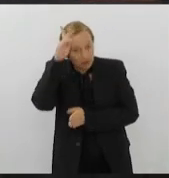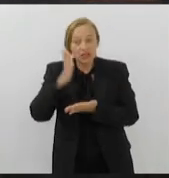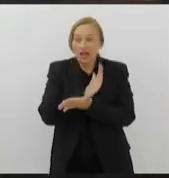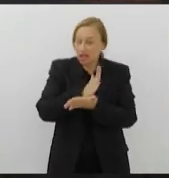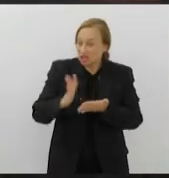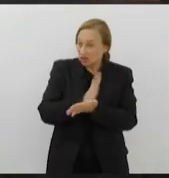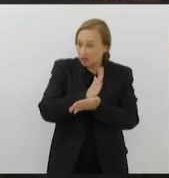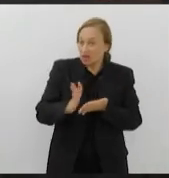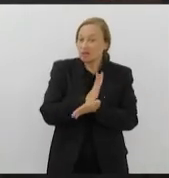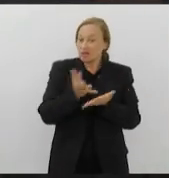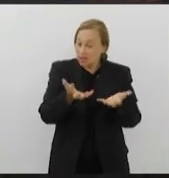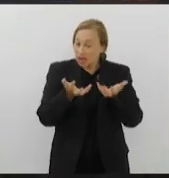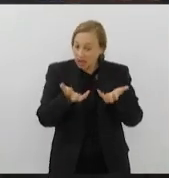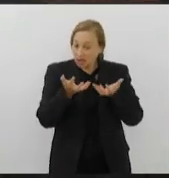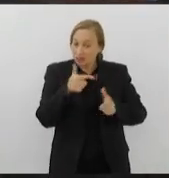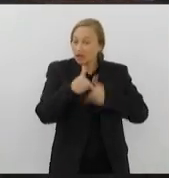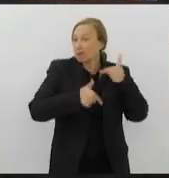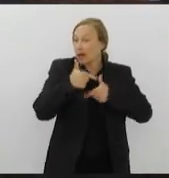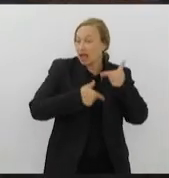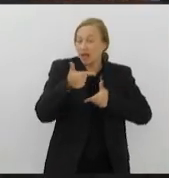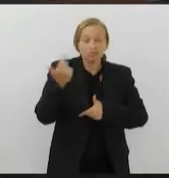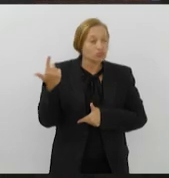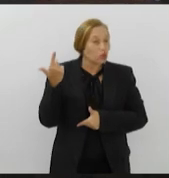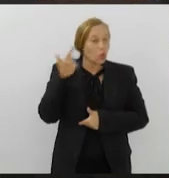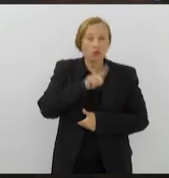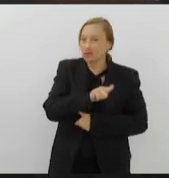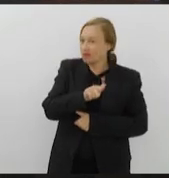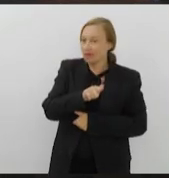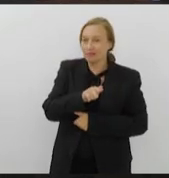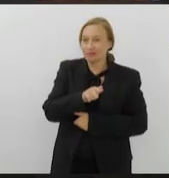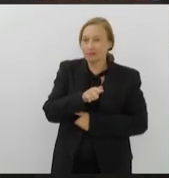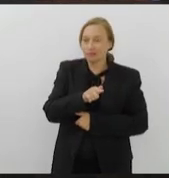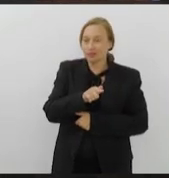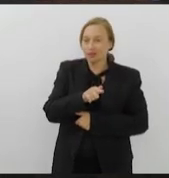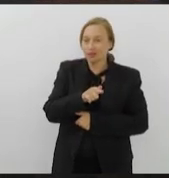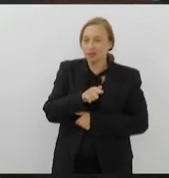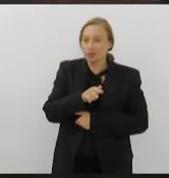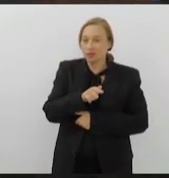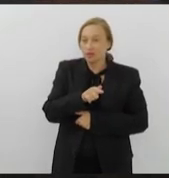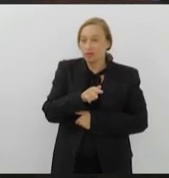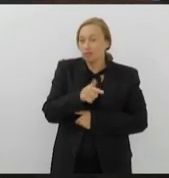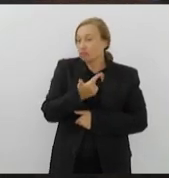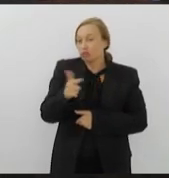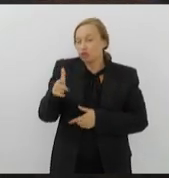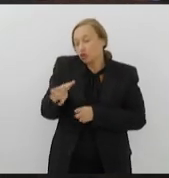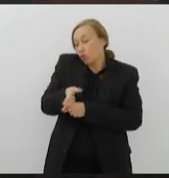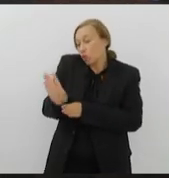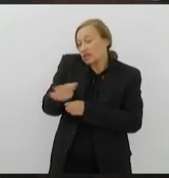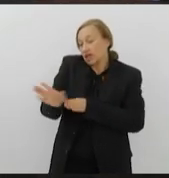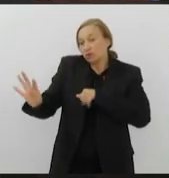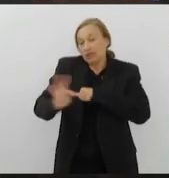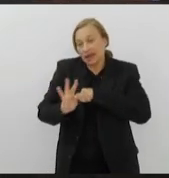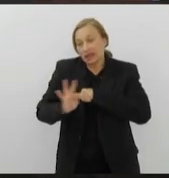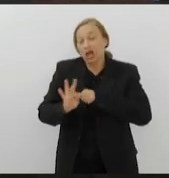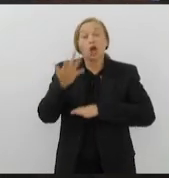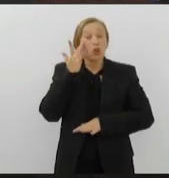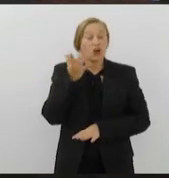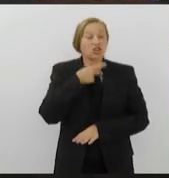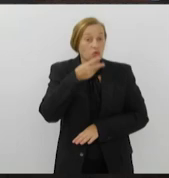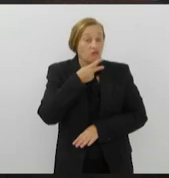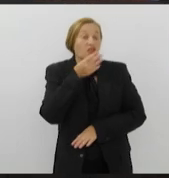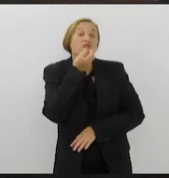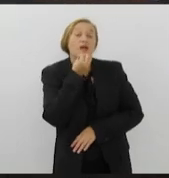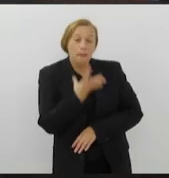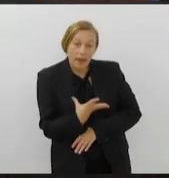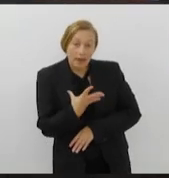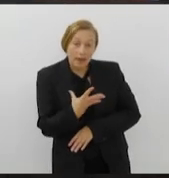munus público direito e corretamente, não tem, por vezes, um auxílio técnico. E eu acho que, de fato, a ponderação de Vossa Excelência foi bem colocada